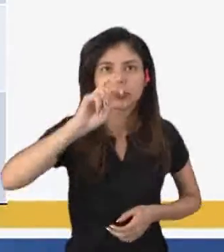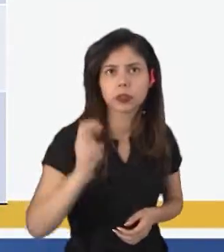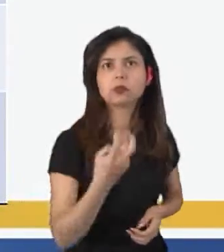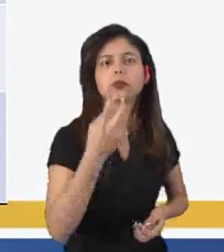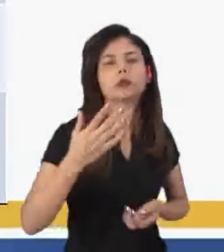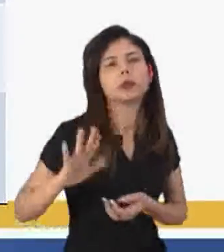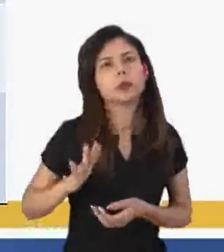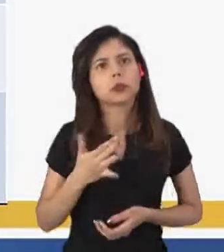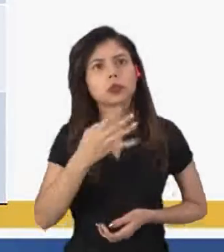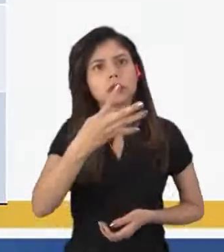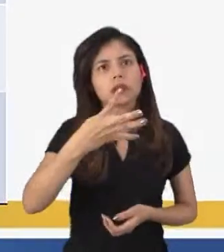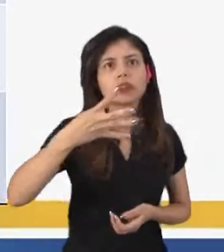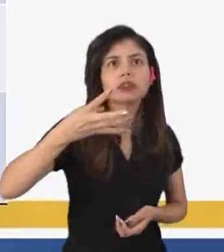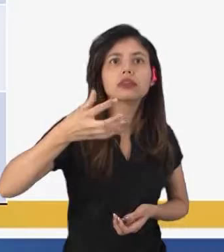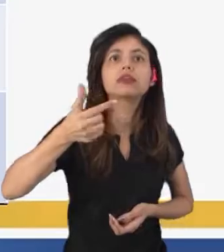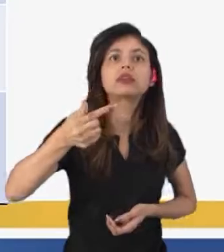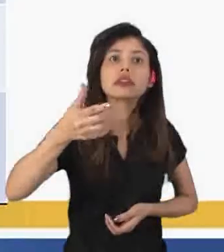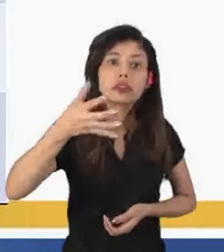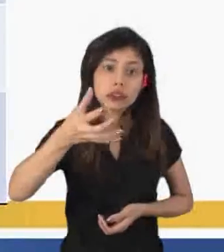a